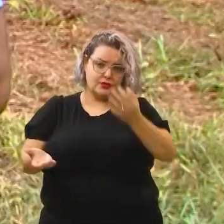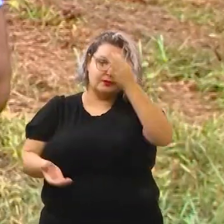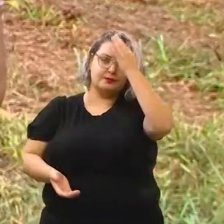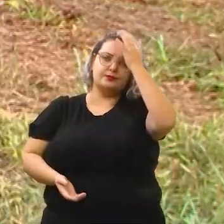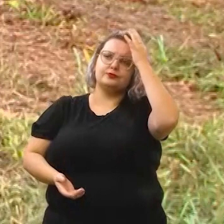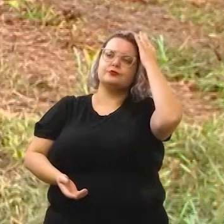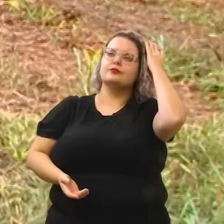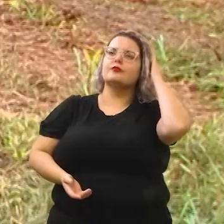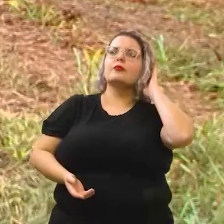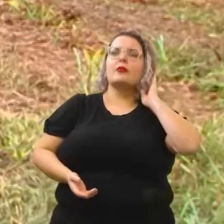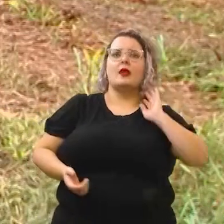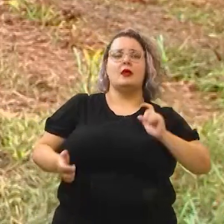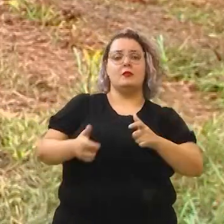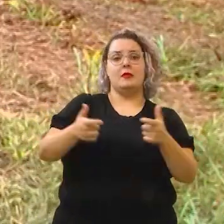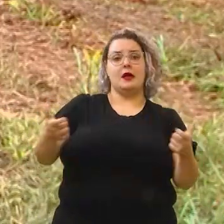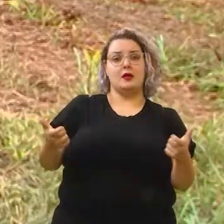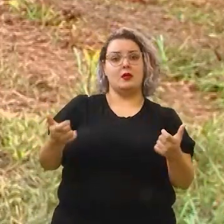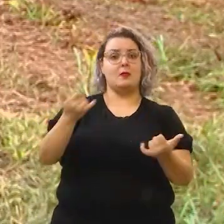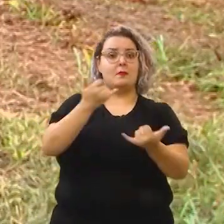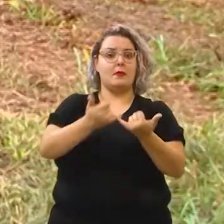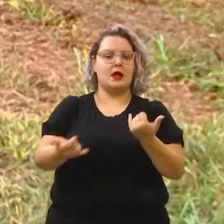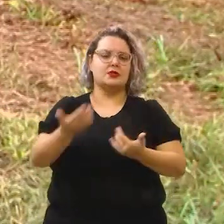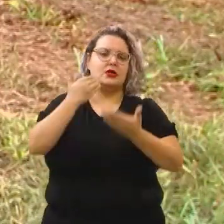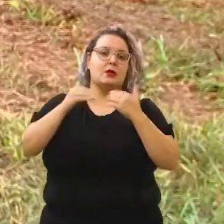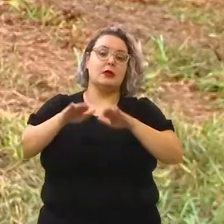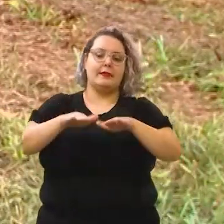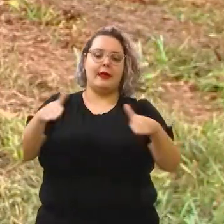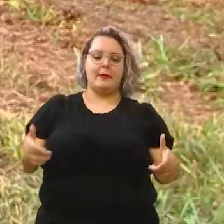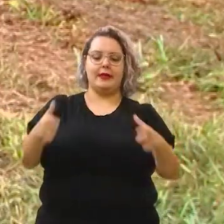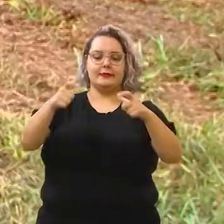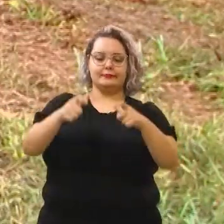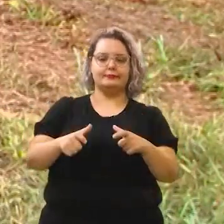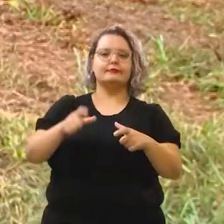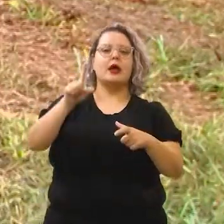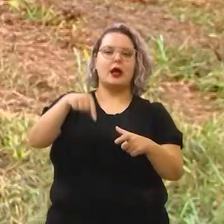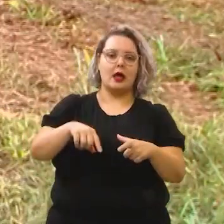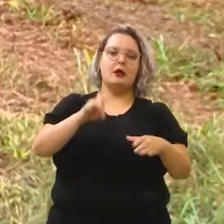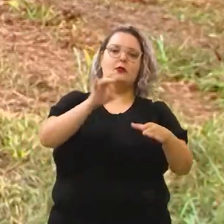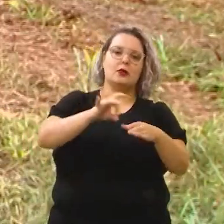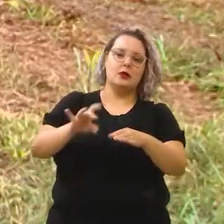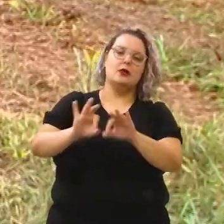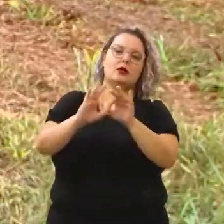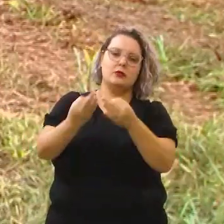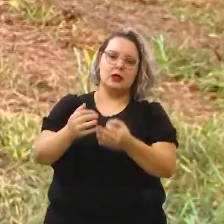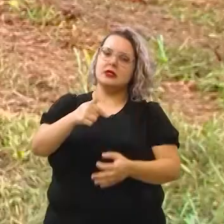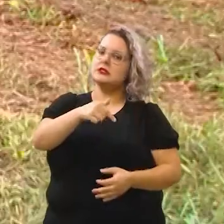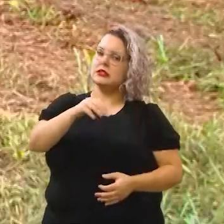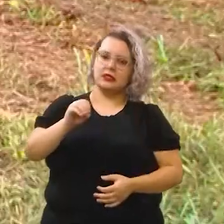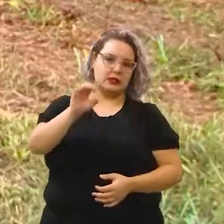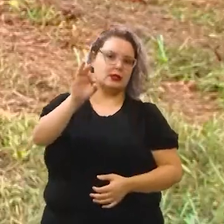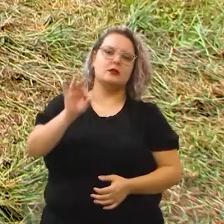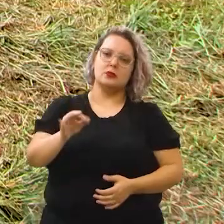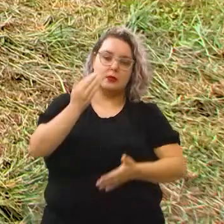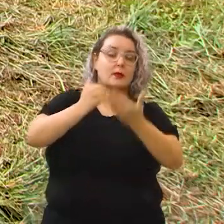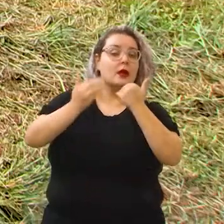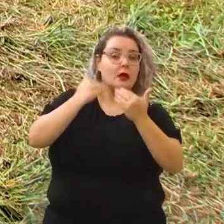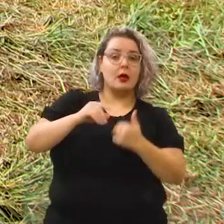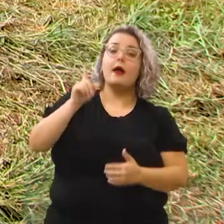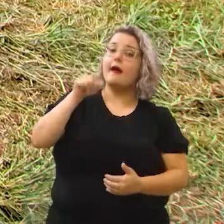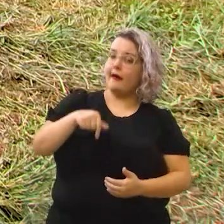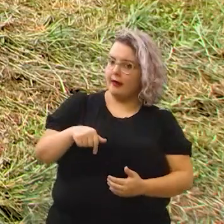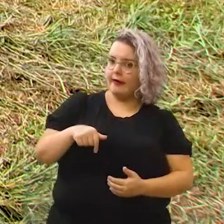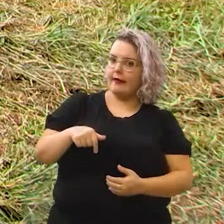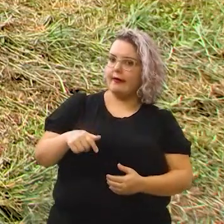Então, assim, a maior parte da comida que vai para a mesa é feita por agricultura familiar. 70% da comida que a gente